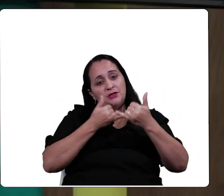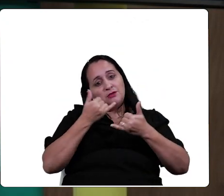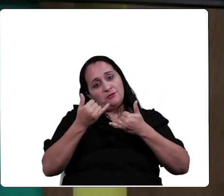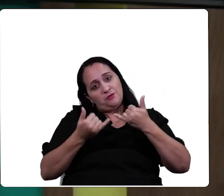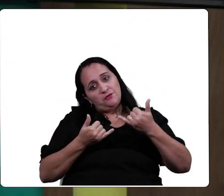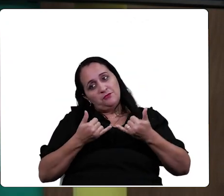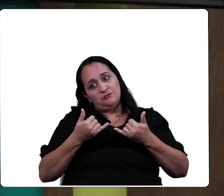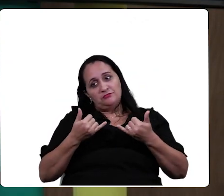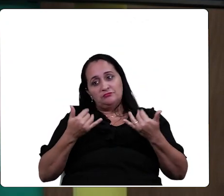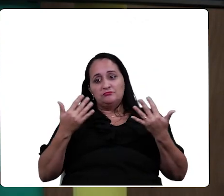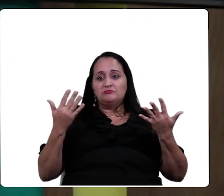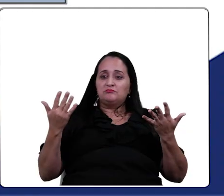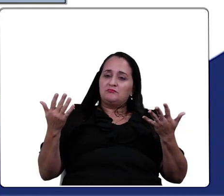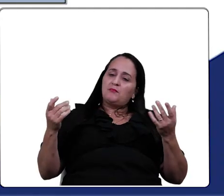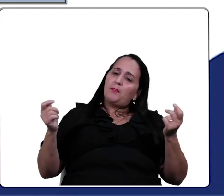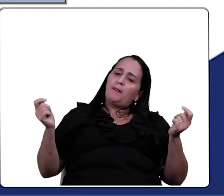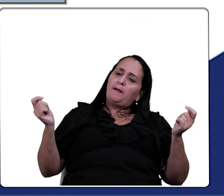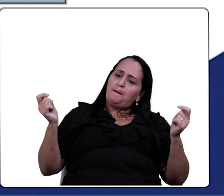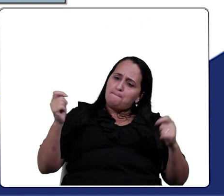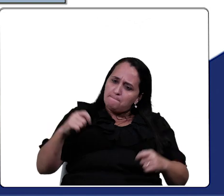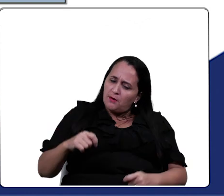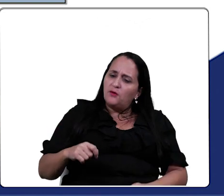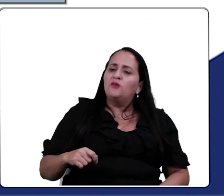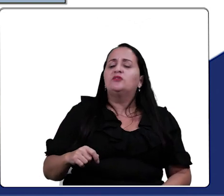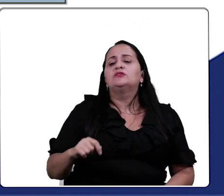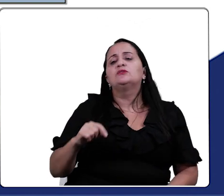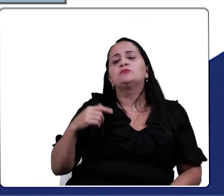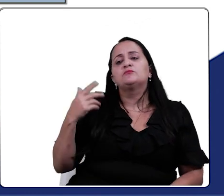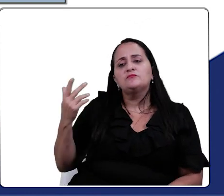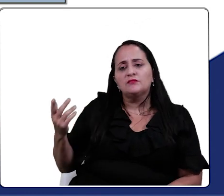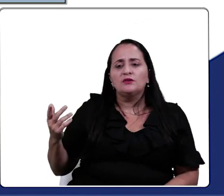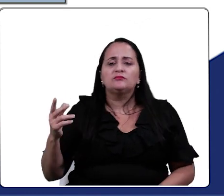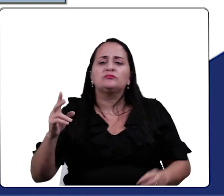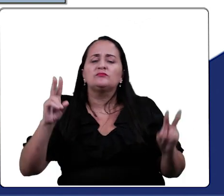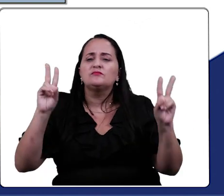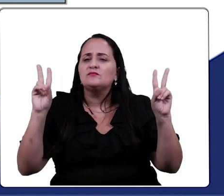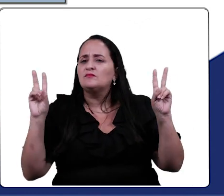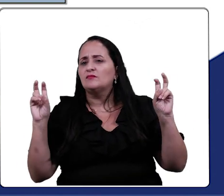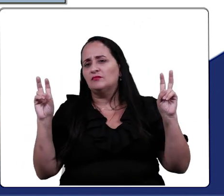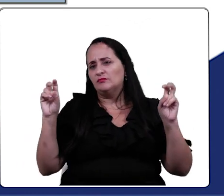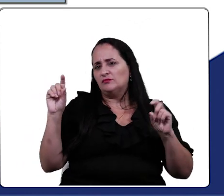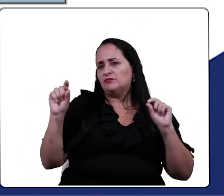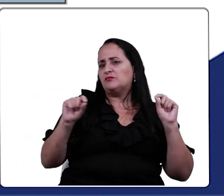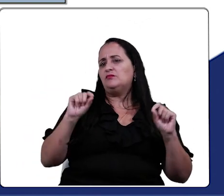o leitor, certo? Então, o título cumpre a função de